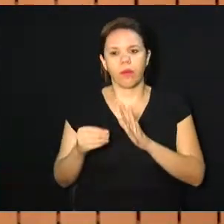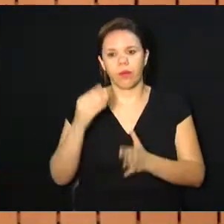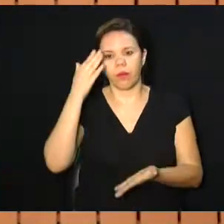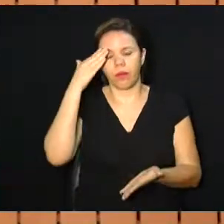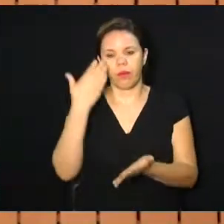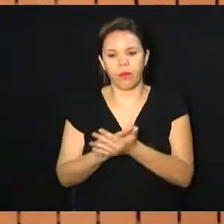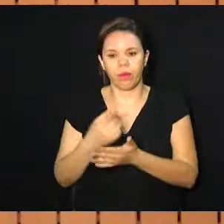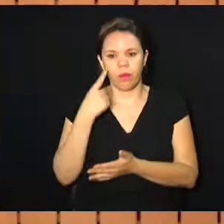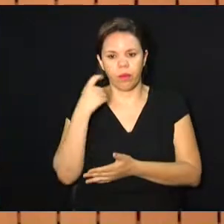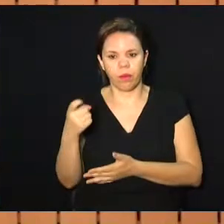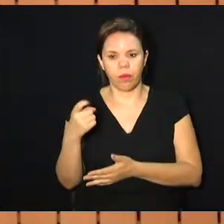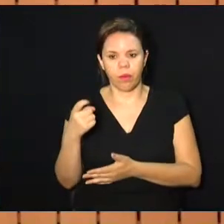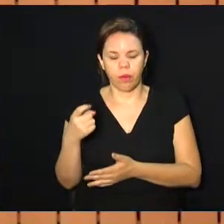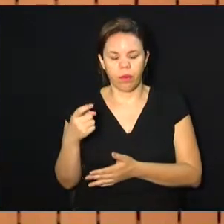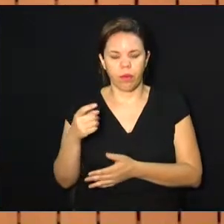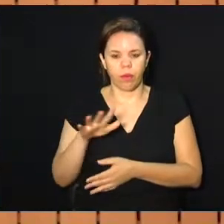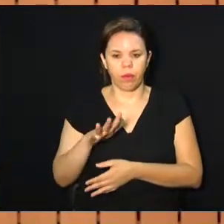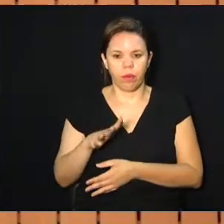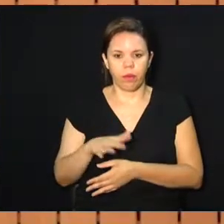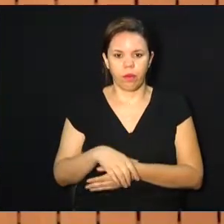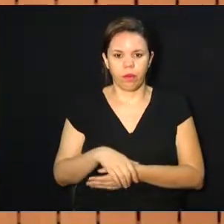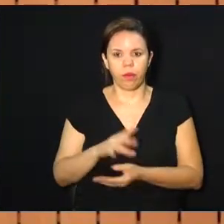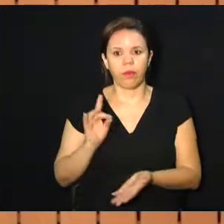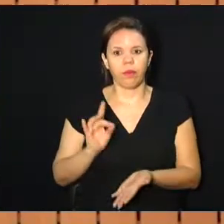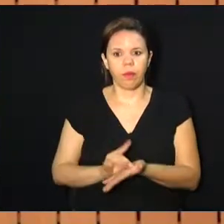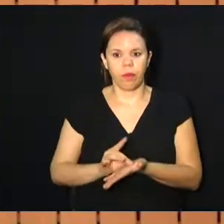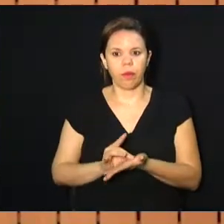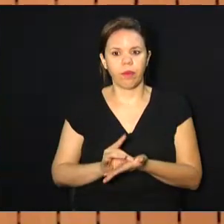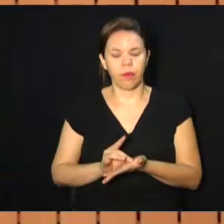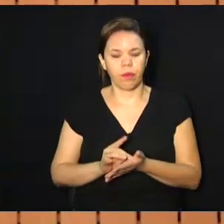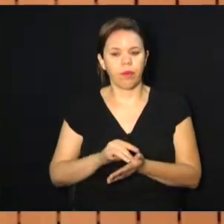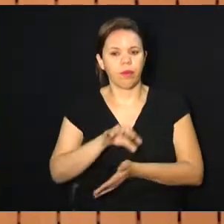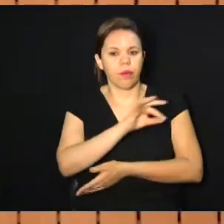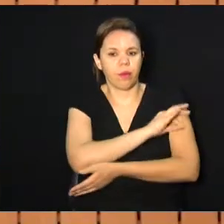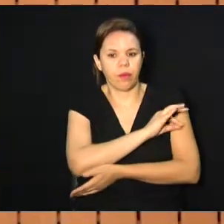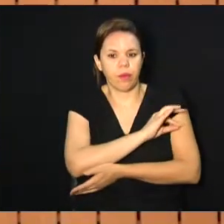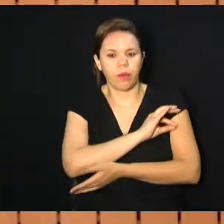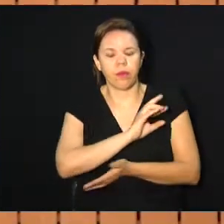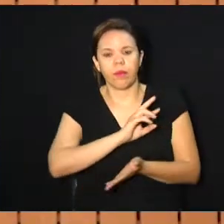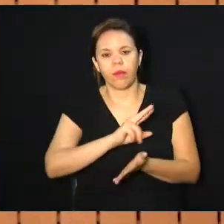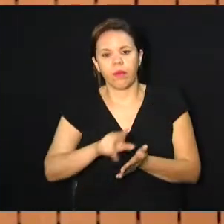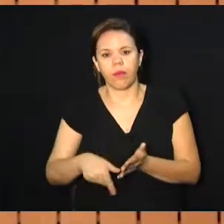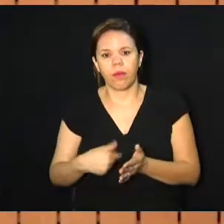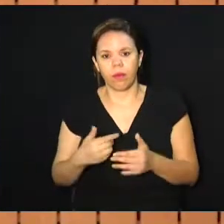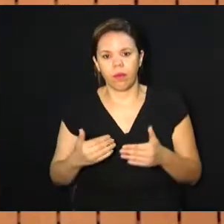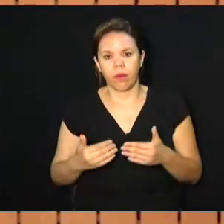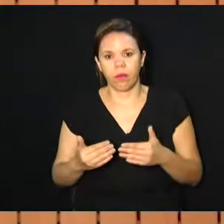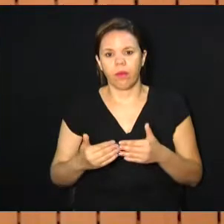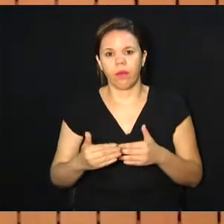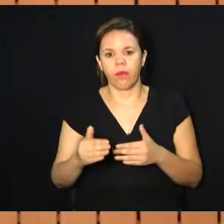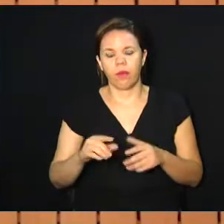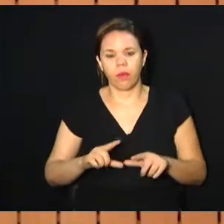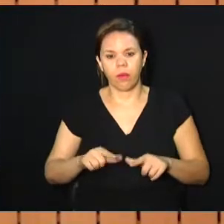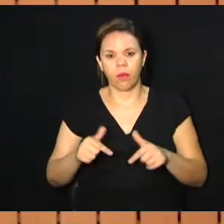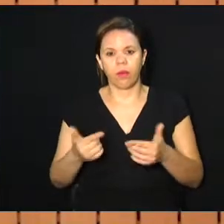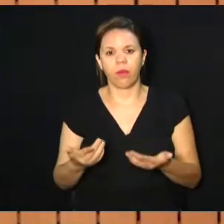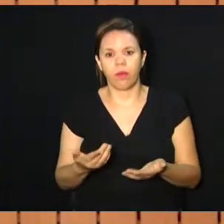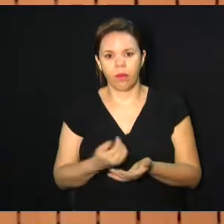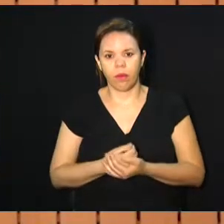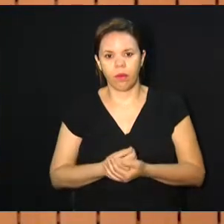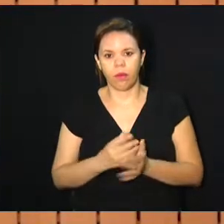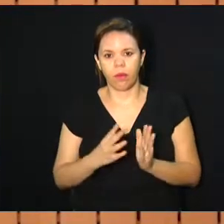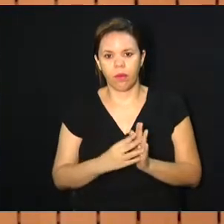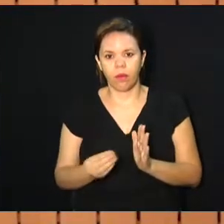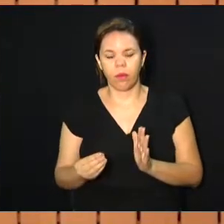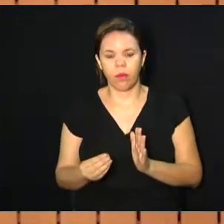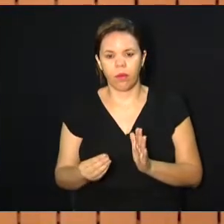seria interessante e talvez, né, na verdade, as prefeituras já partem de início, já partem do